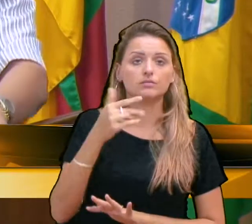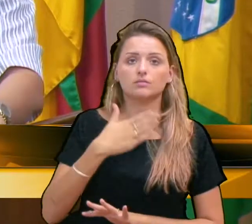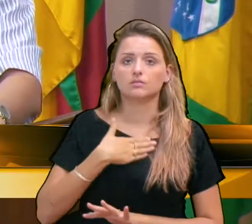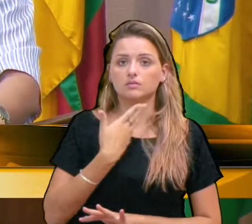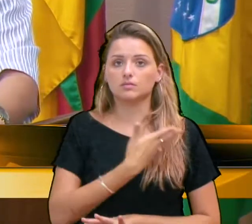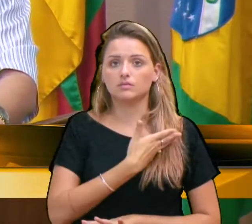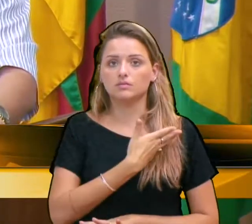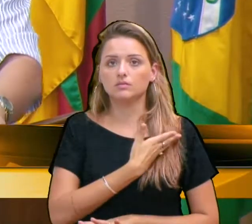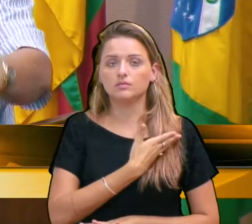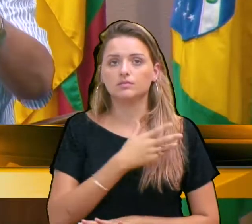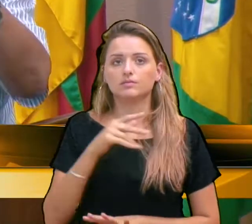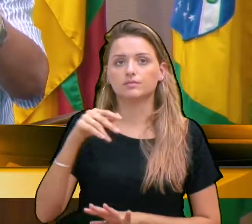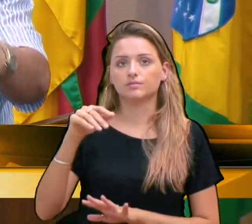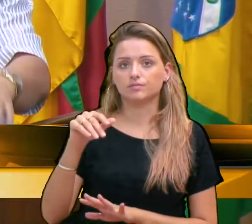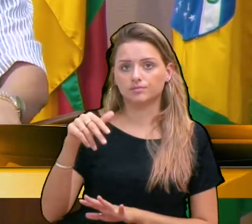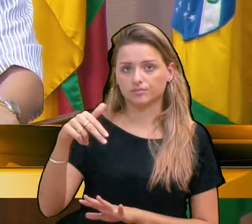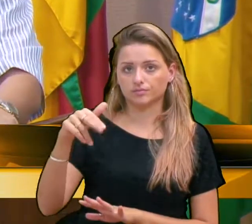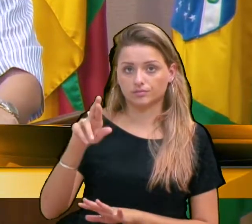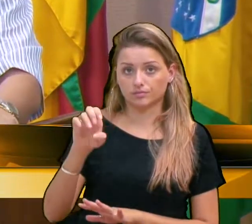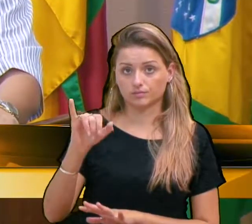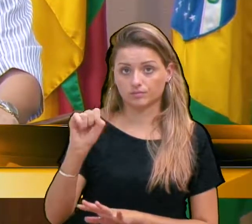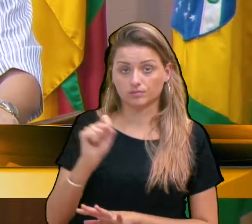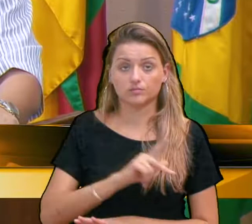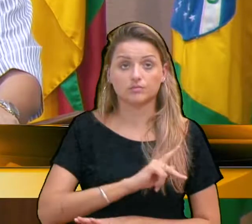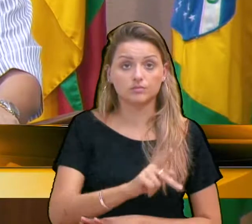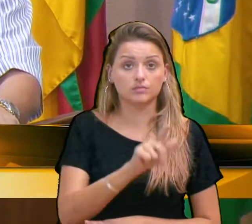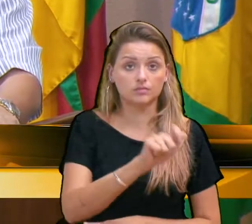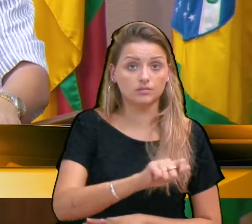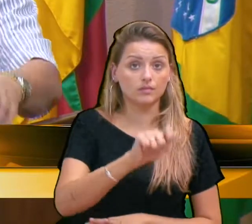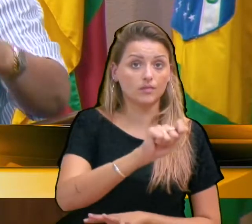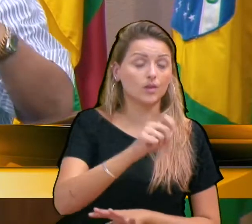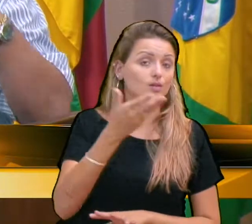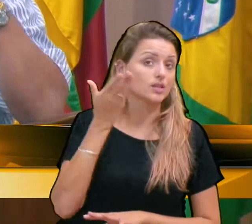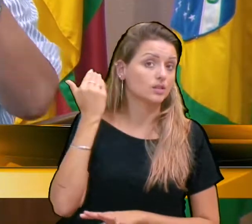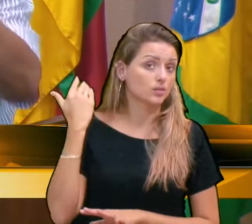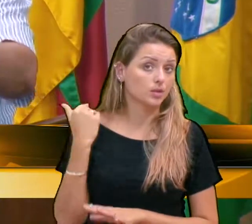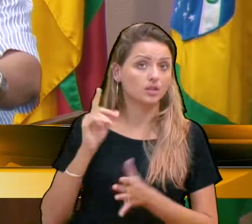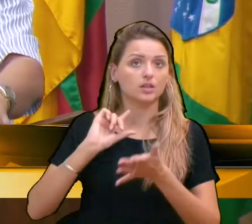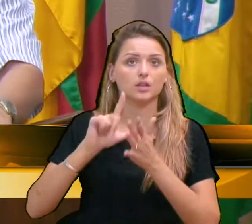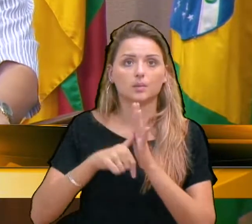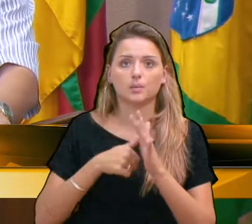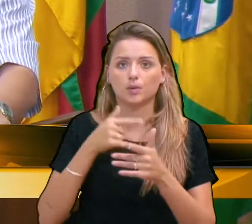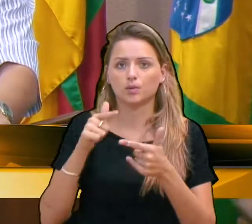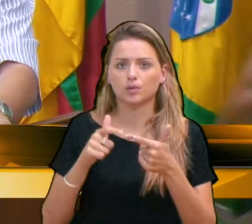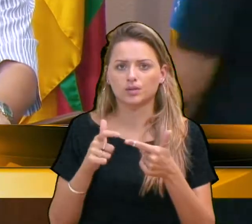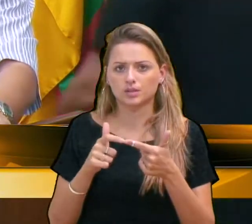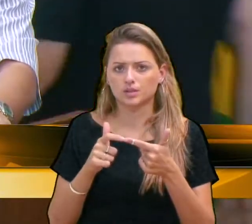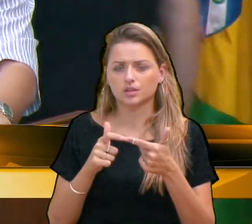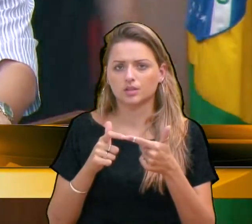amigo seu Natal Reis, presidente da associação à época. Depois prosseguiu